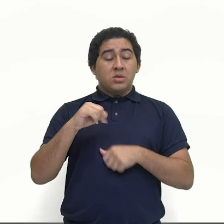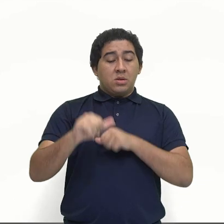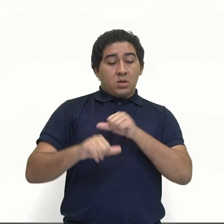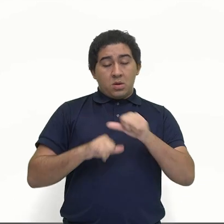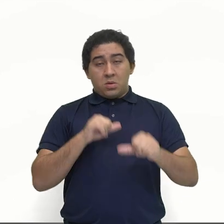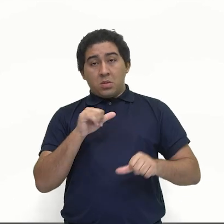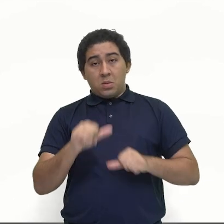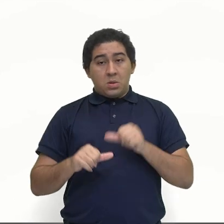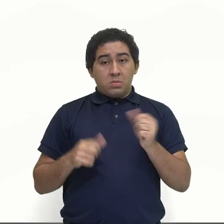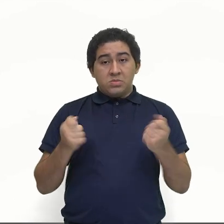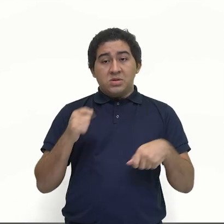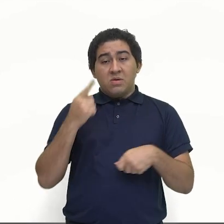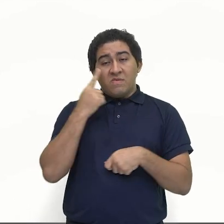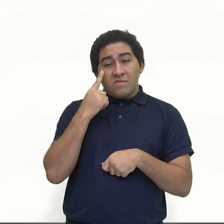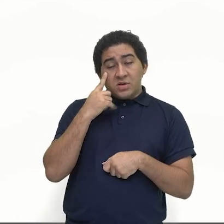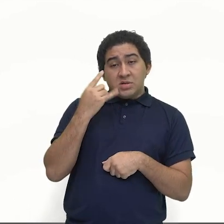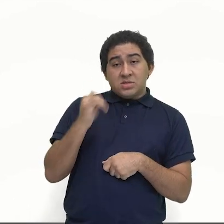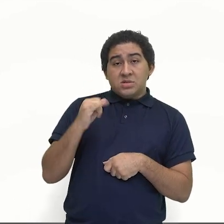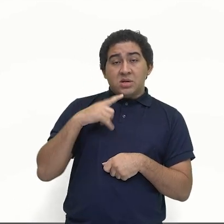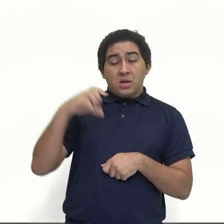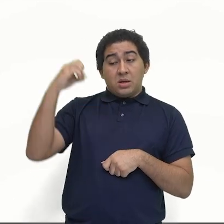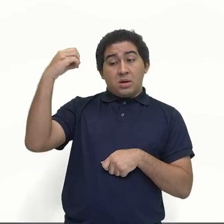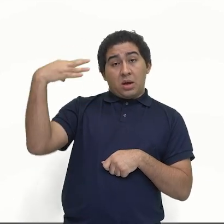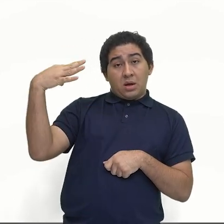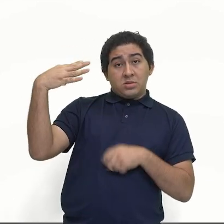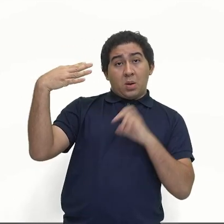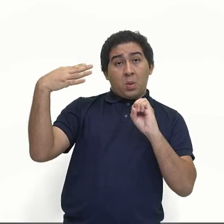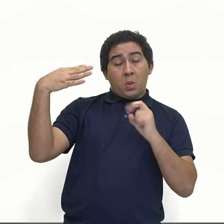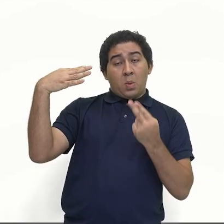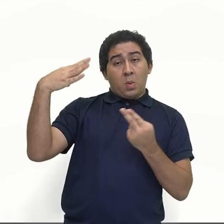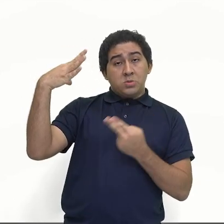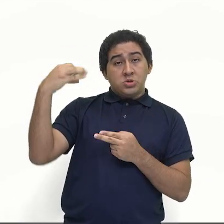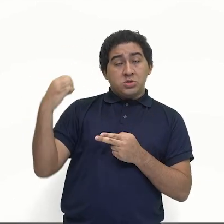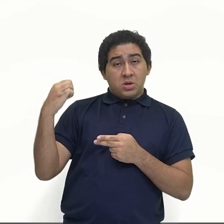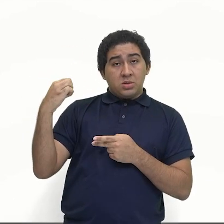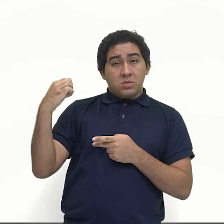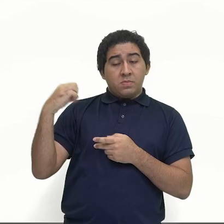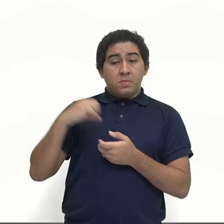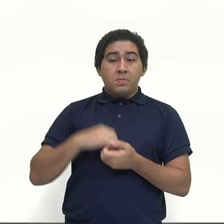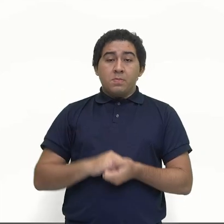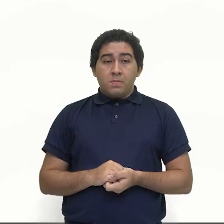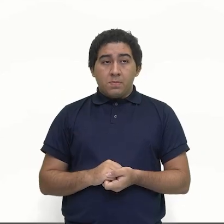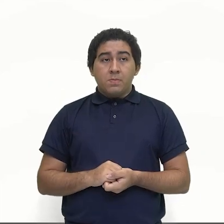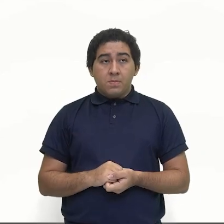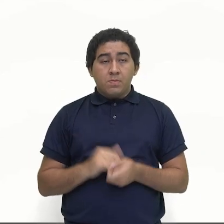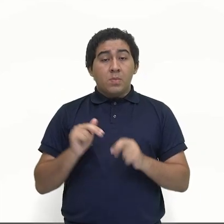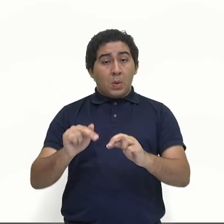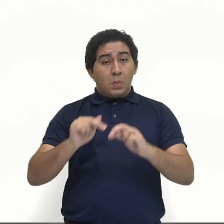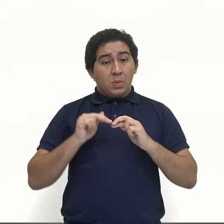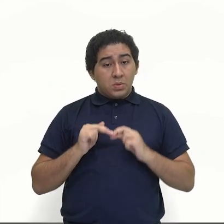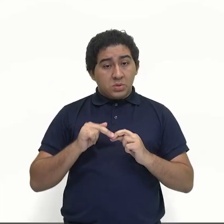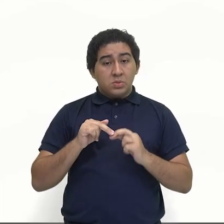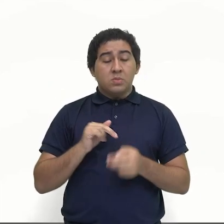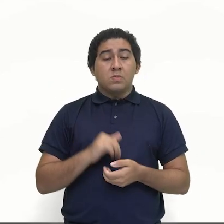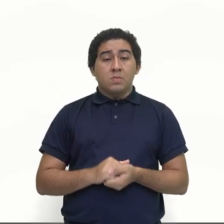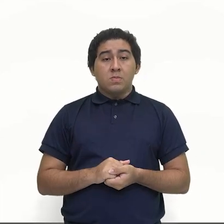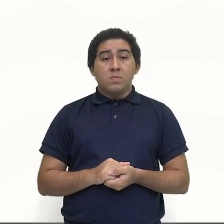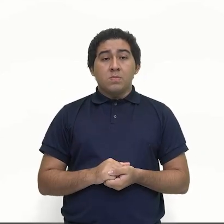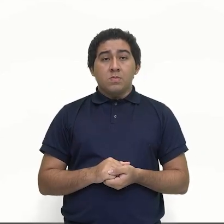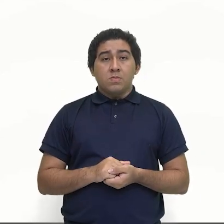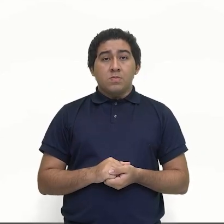que ver se ela vai estar ligada, ou vai estar aberta ou fechada. Então, nesse caso, quando a